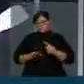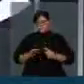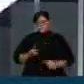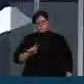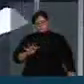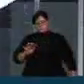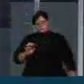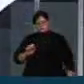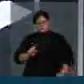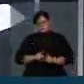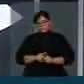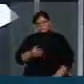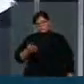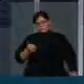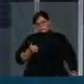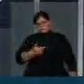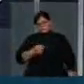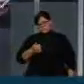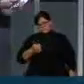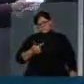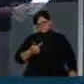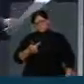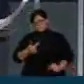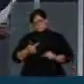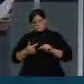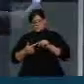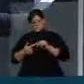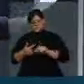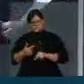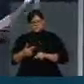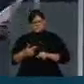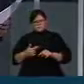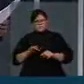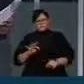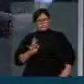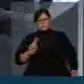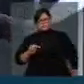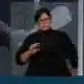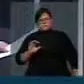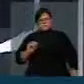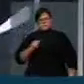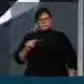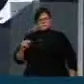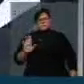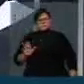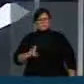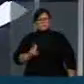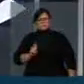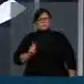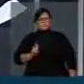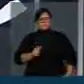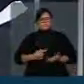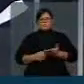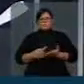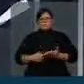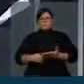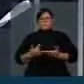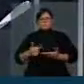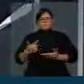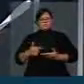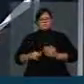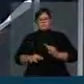Garantia. Desde 2012, essa função já tinha sido cumprida e não justifica mais